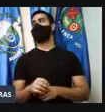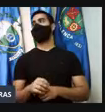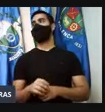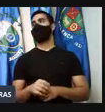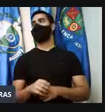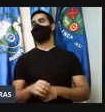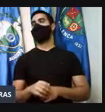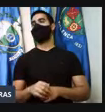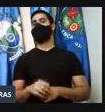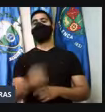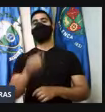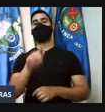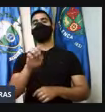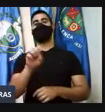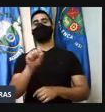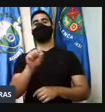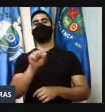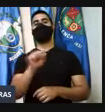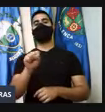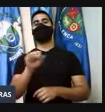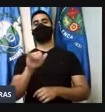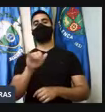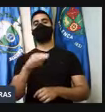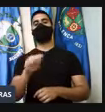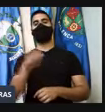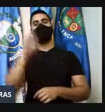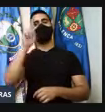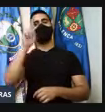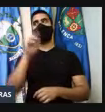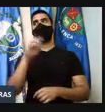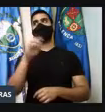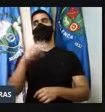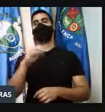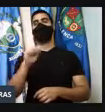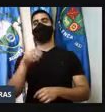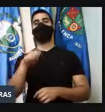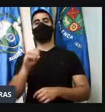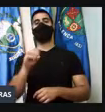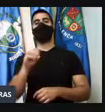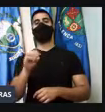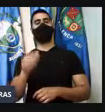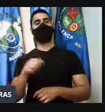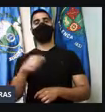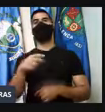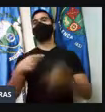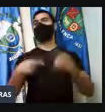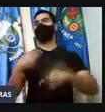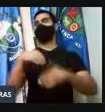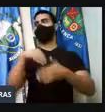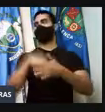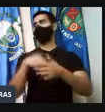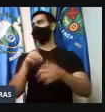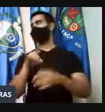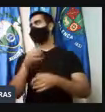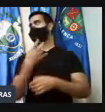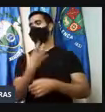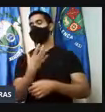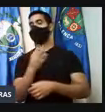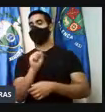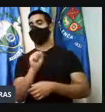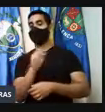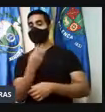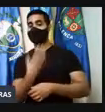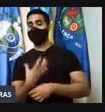municipal a Jéssica Magalhães dos Santos, chefe da UBS do Cambota, dando ainda as providências. Discussão única e votação no dia